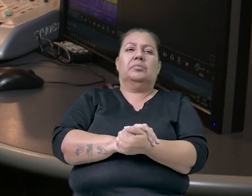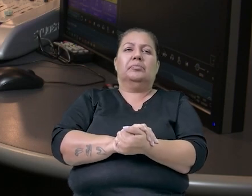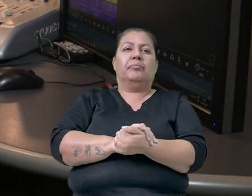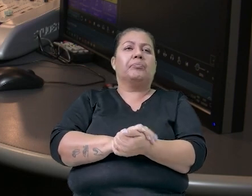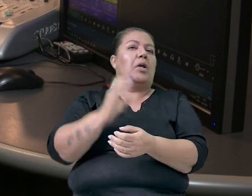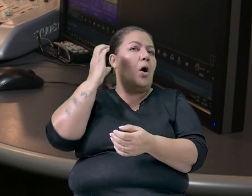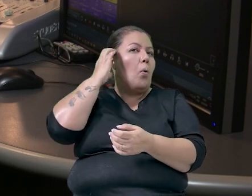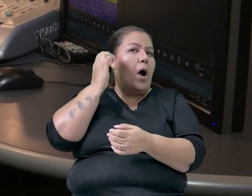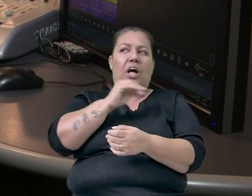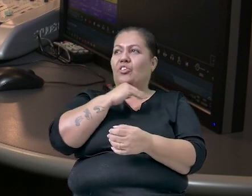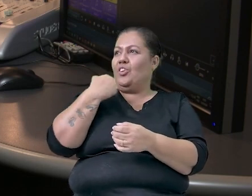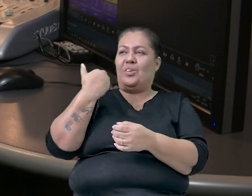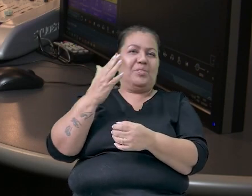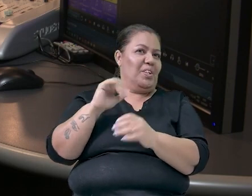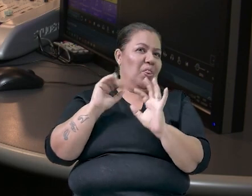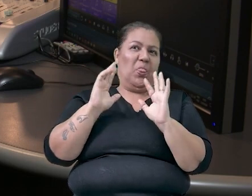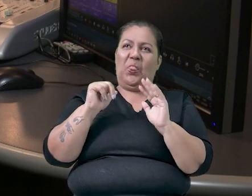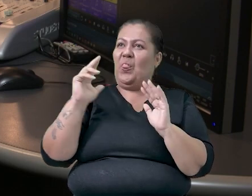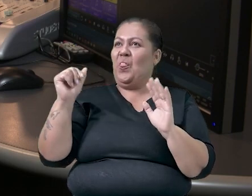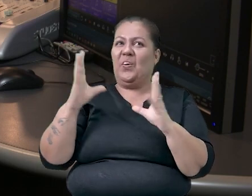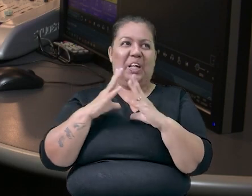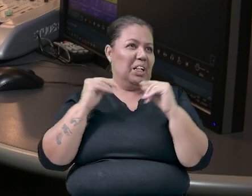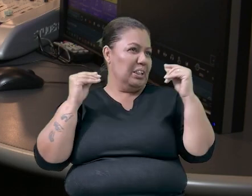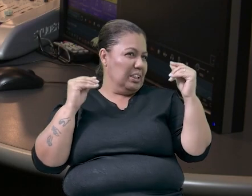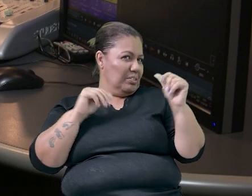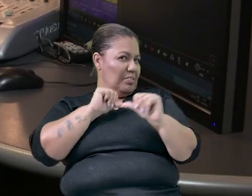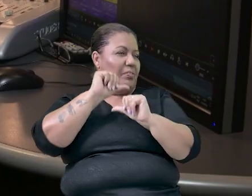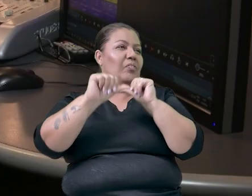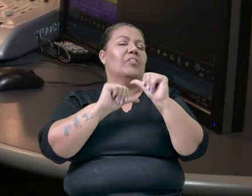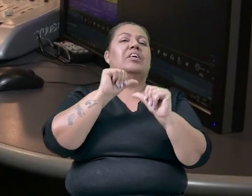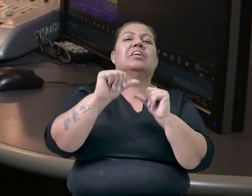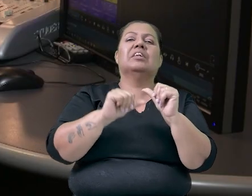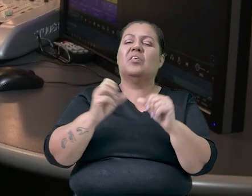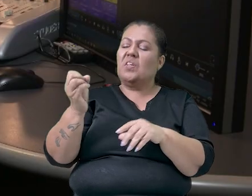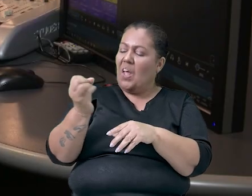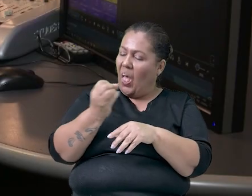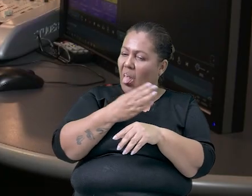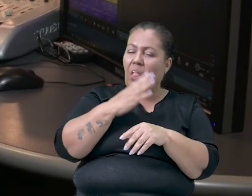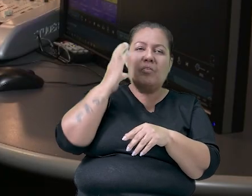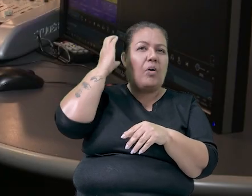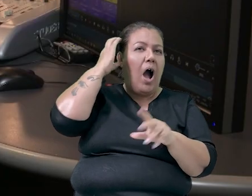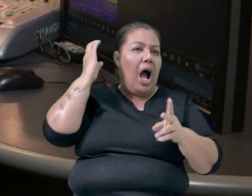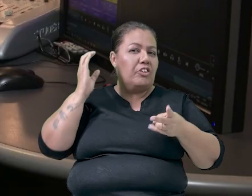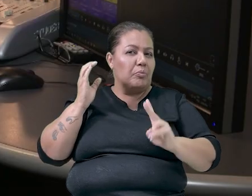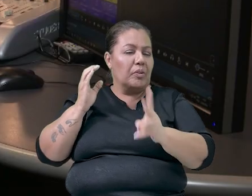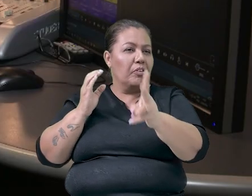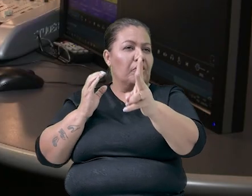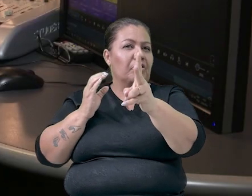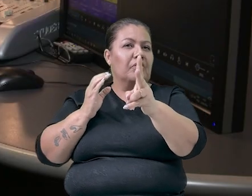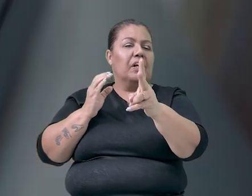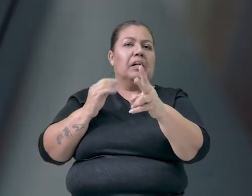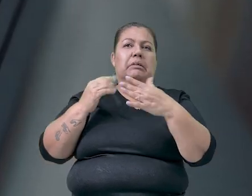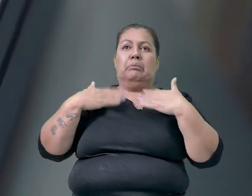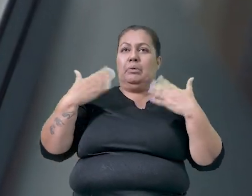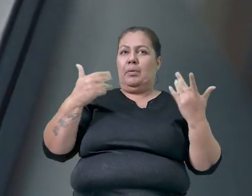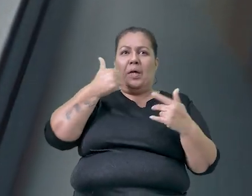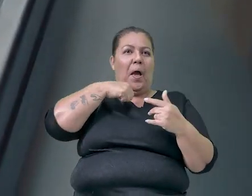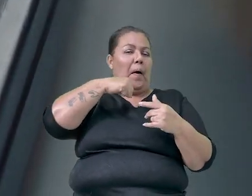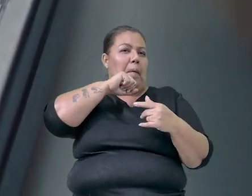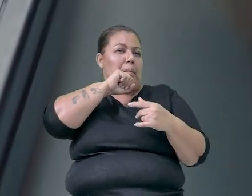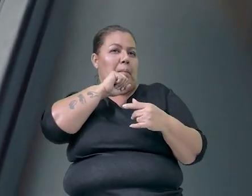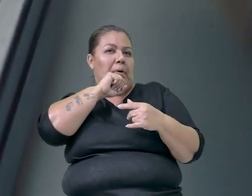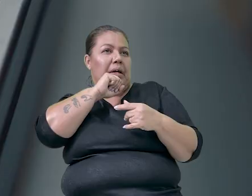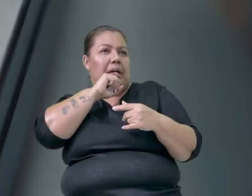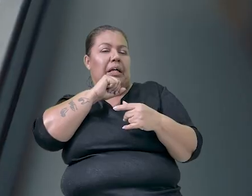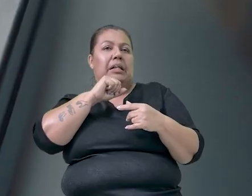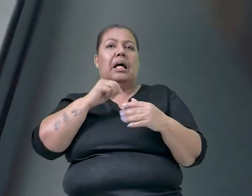rádio não morreu, não vai morrer, vai se transformar, vai se rearranjar, mas vai continuar dando as cartas para mim, a mídia mãe. Dados do